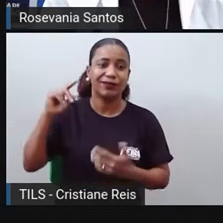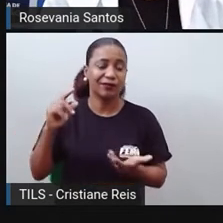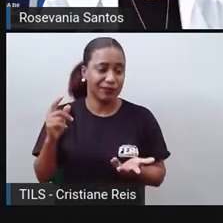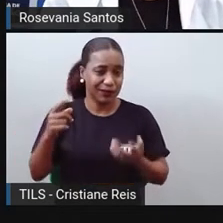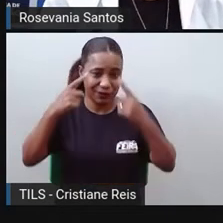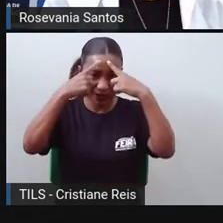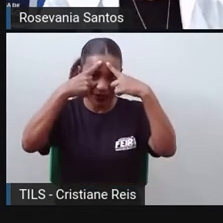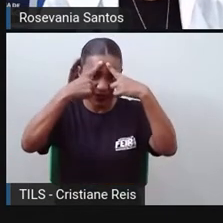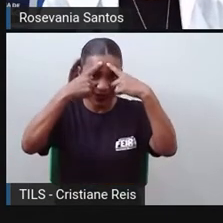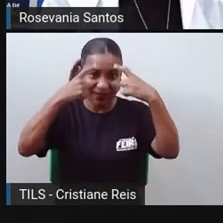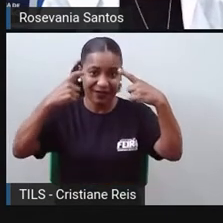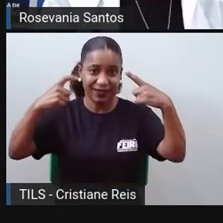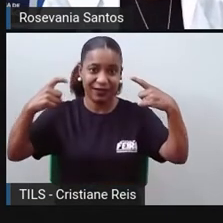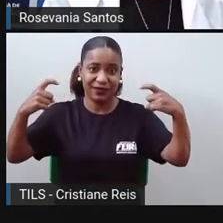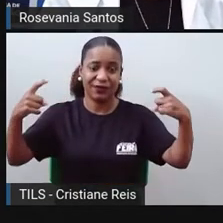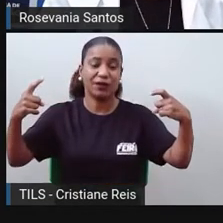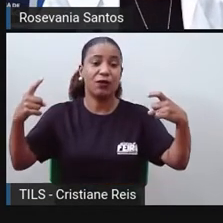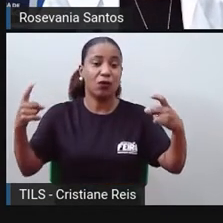de Bashar al-Assad,